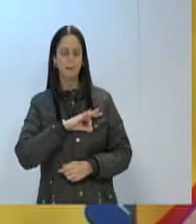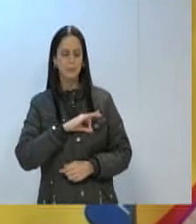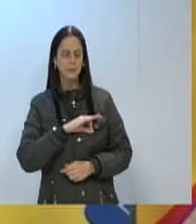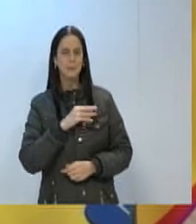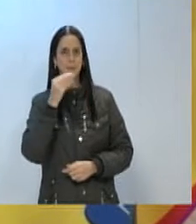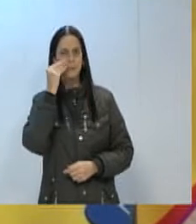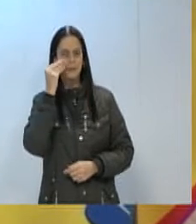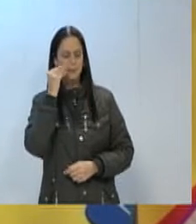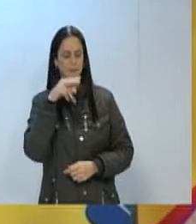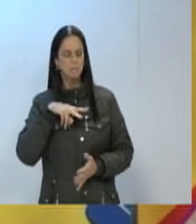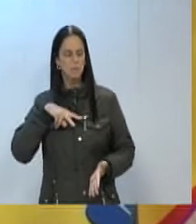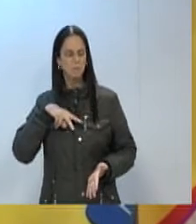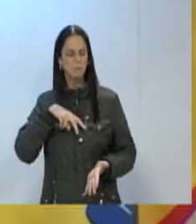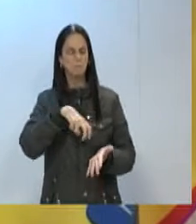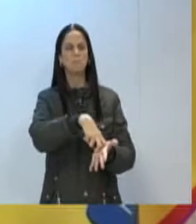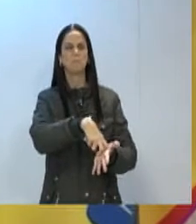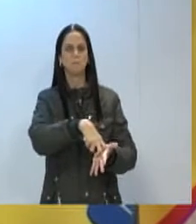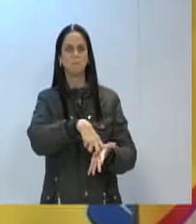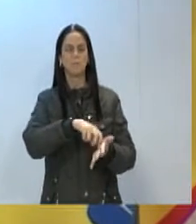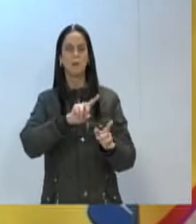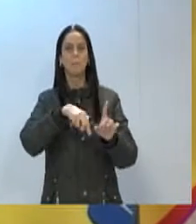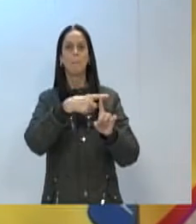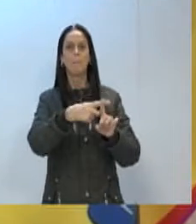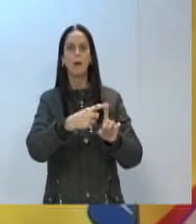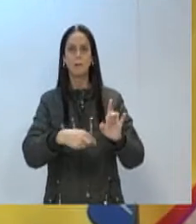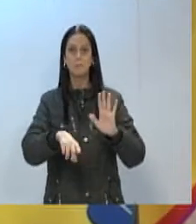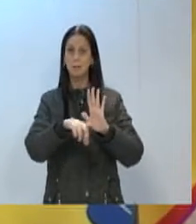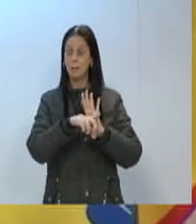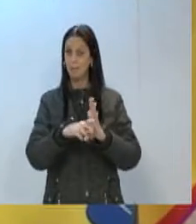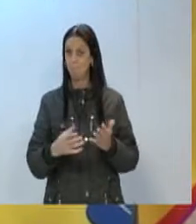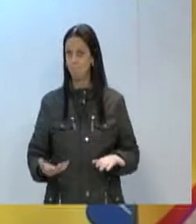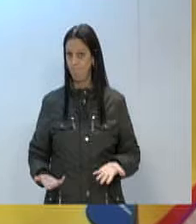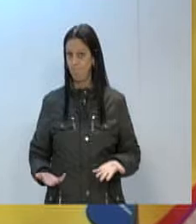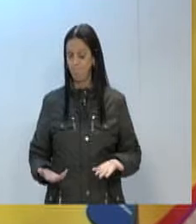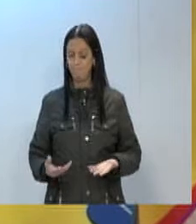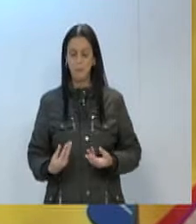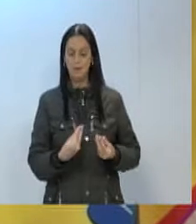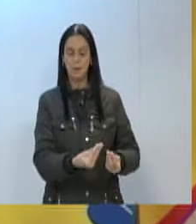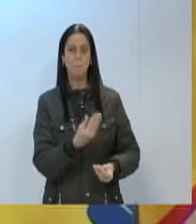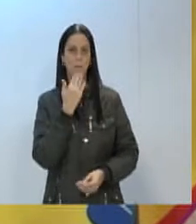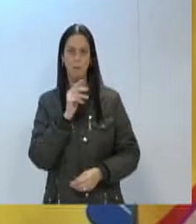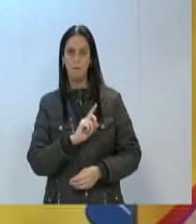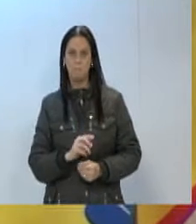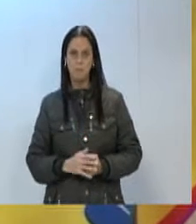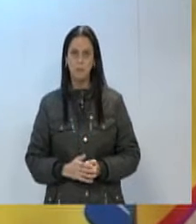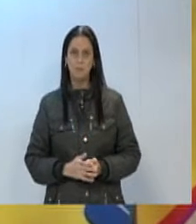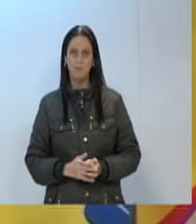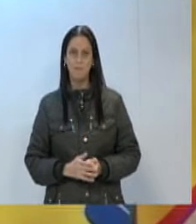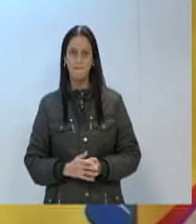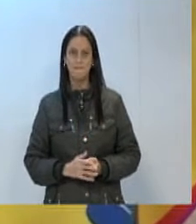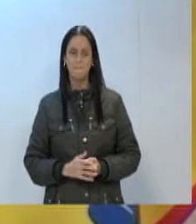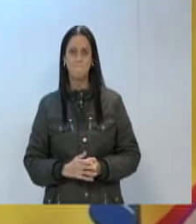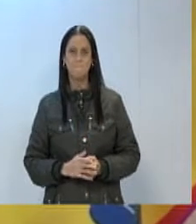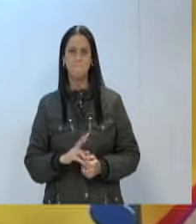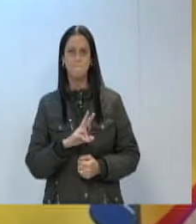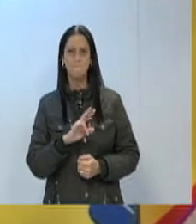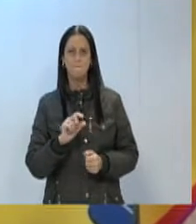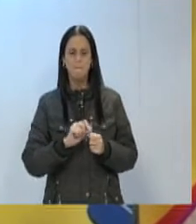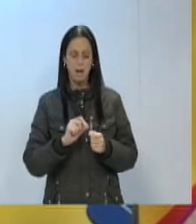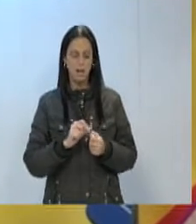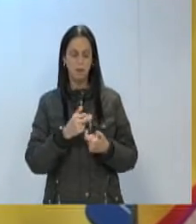de punição paralela a legislação Essa é a reflexão que a gente tem que fazer nesse momento